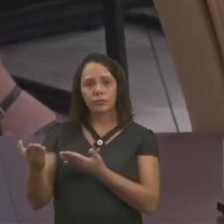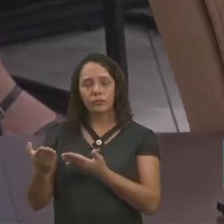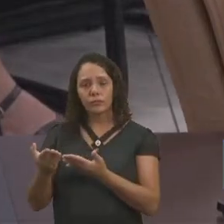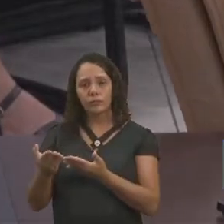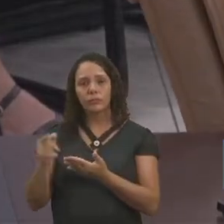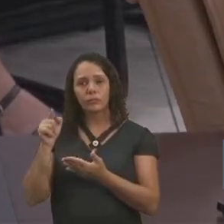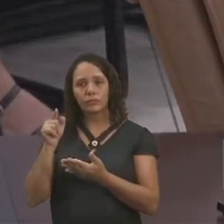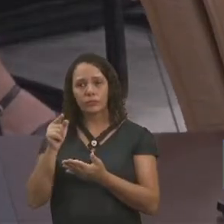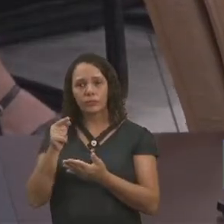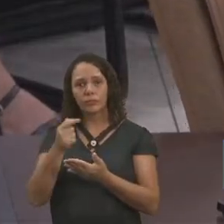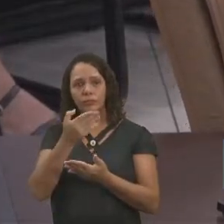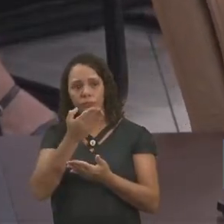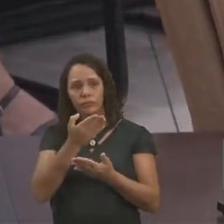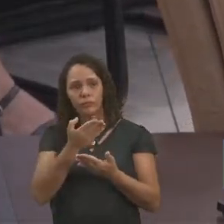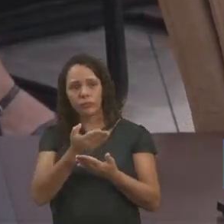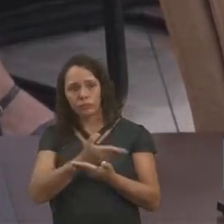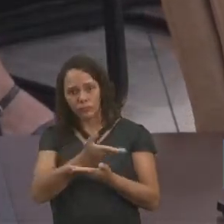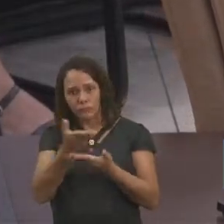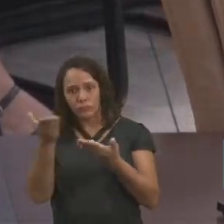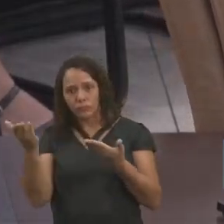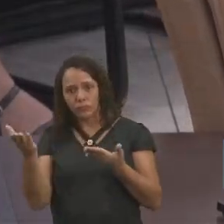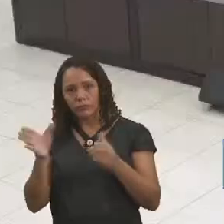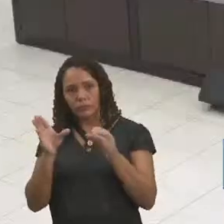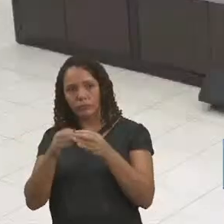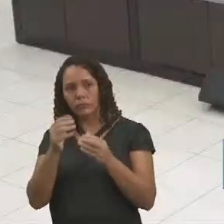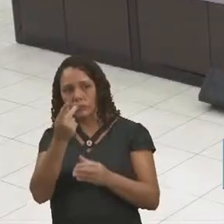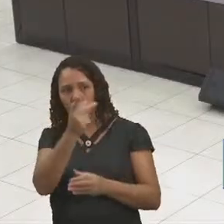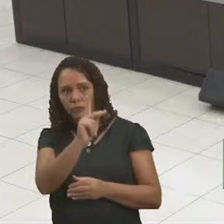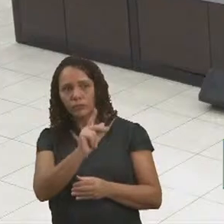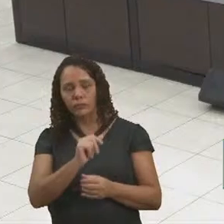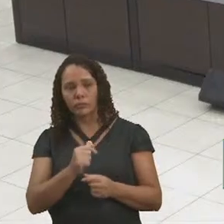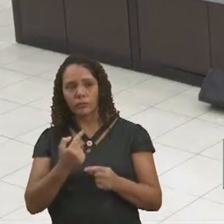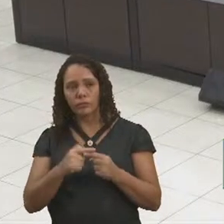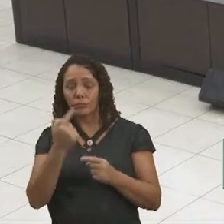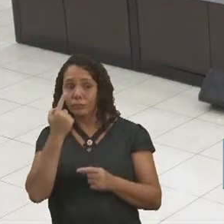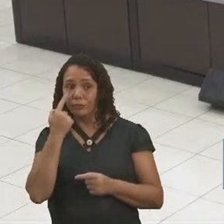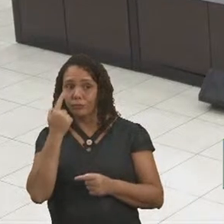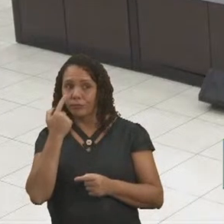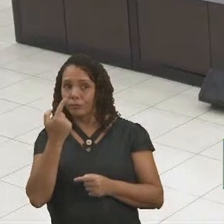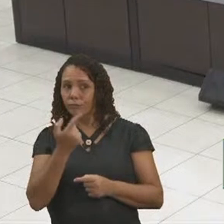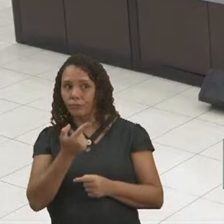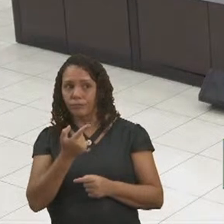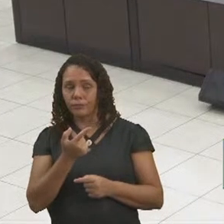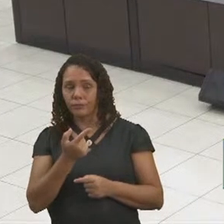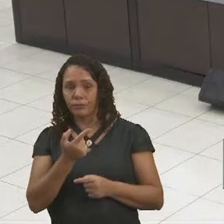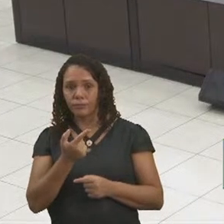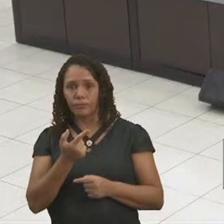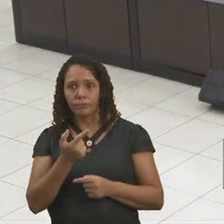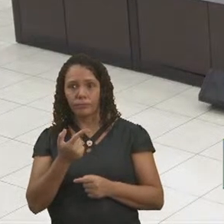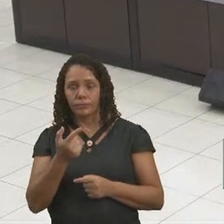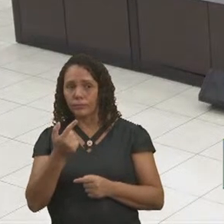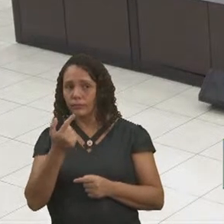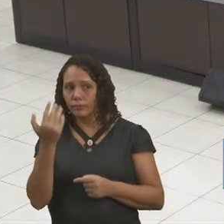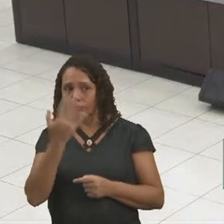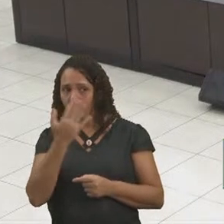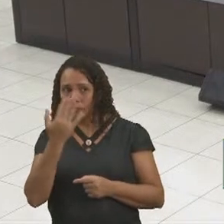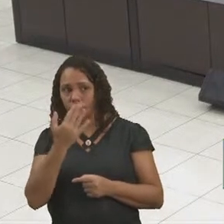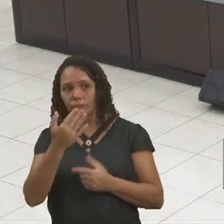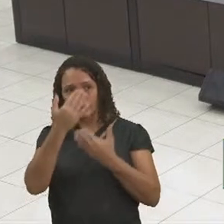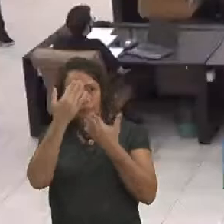divida, inclusive com as pessoas que compõem sua equipe, porque vi que não tiveram acesso a esse documento. Muito